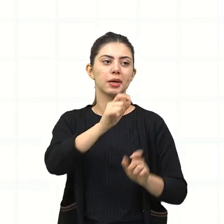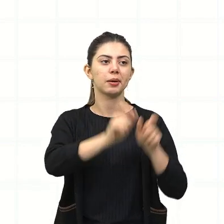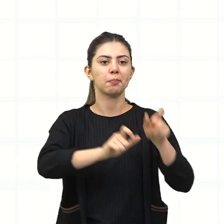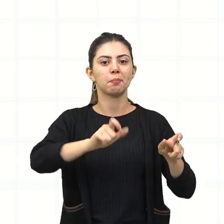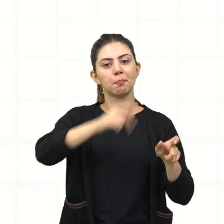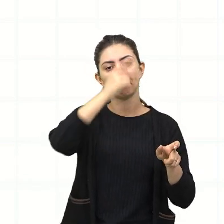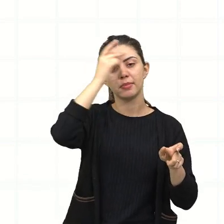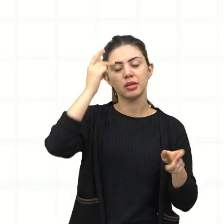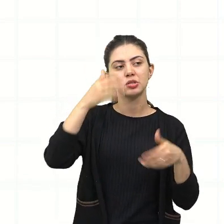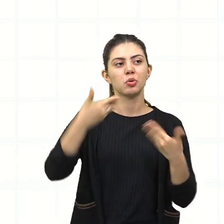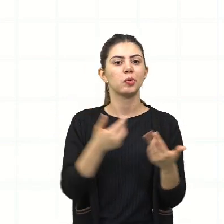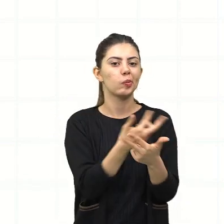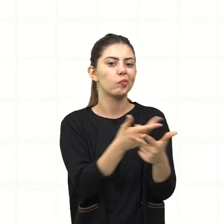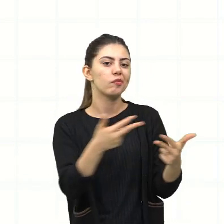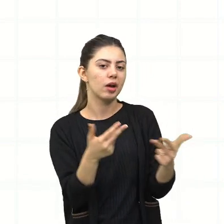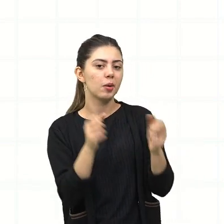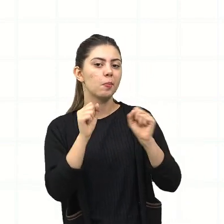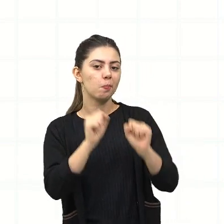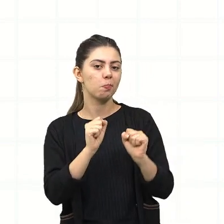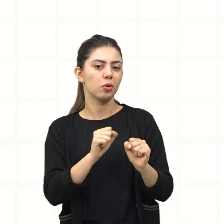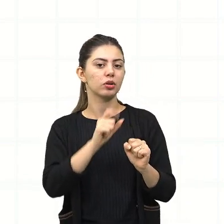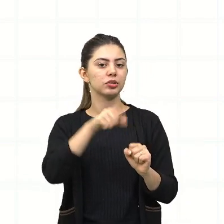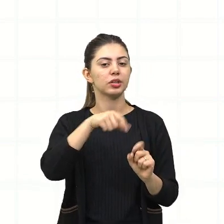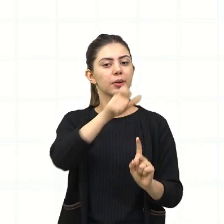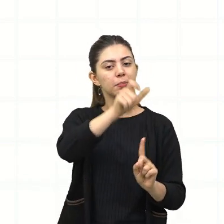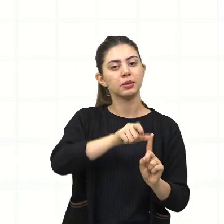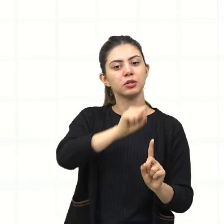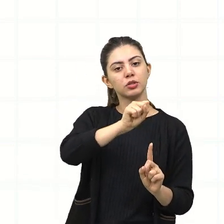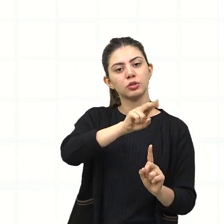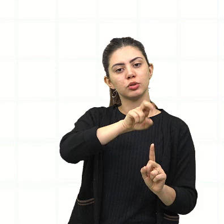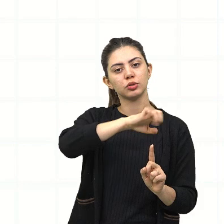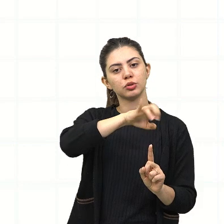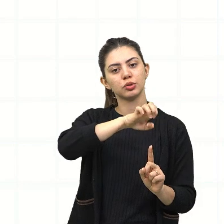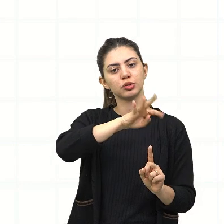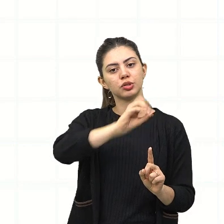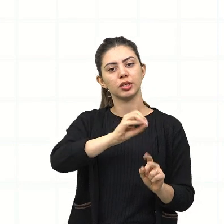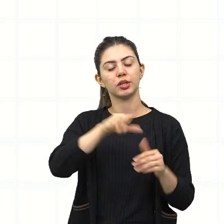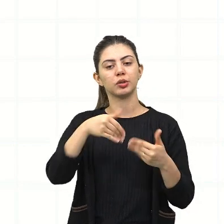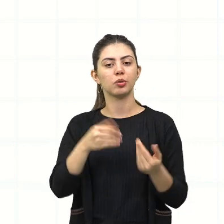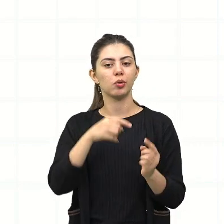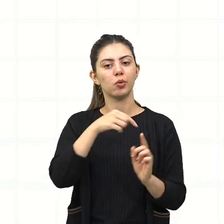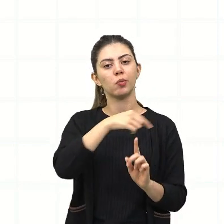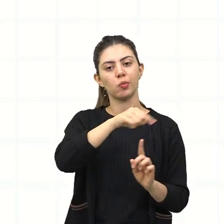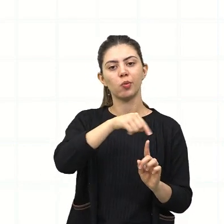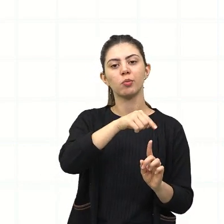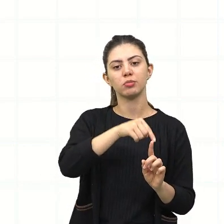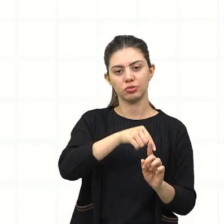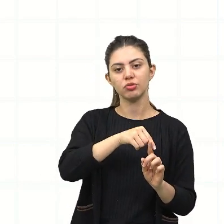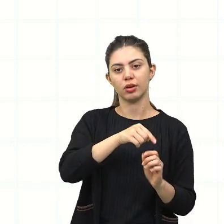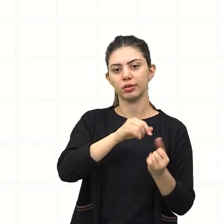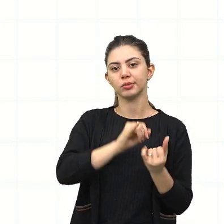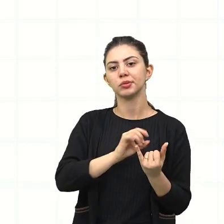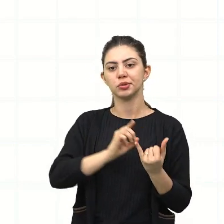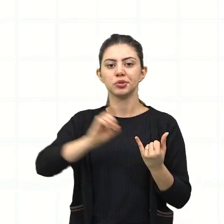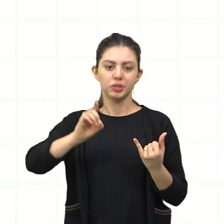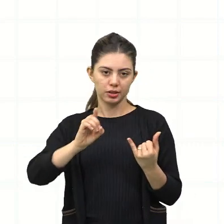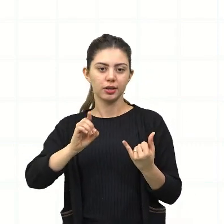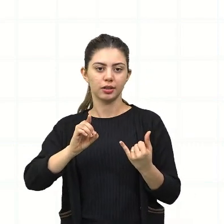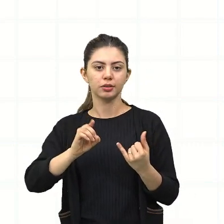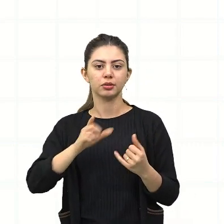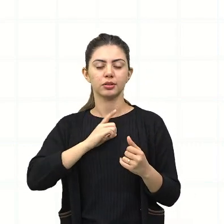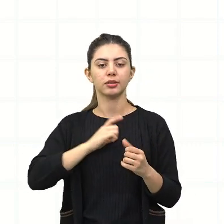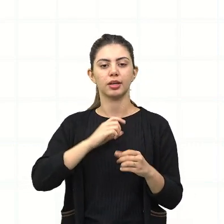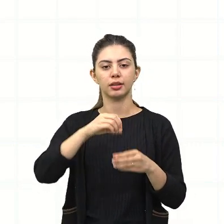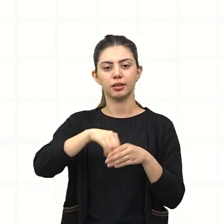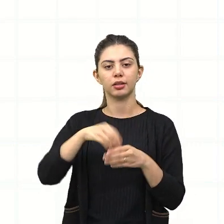usado como sujeito ou objeto direto na oração subordinada adjetiva. São algumas funções que ele pode exercer. A